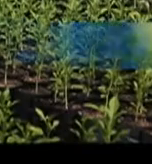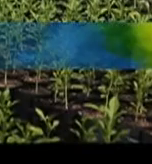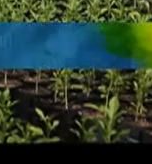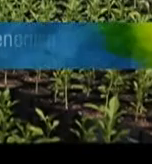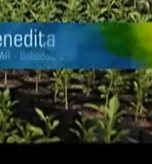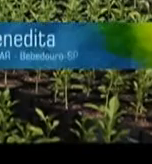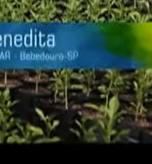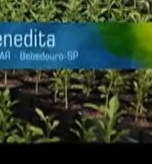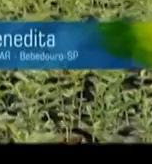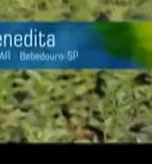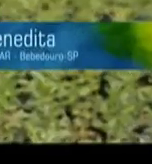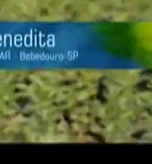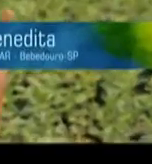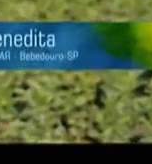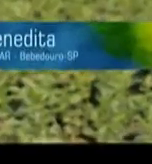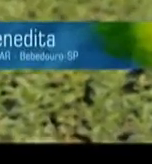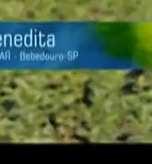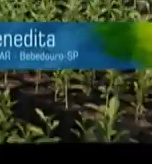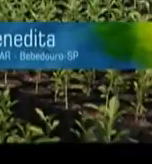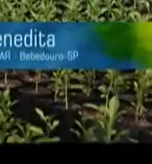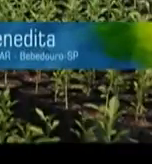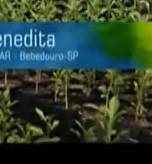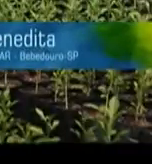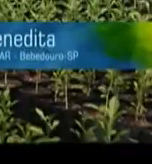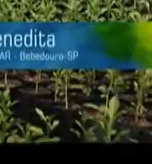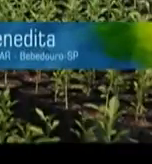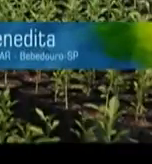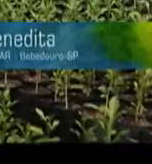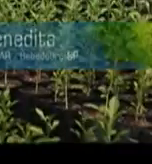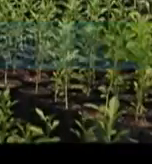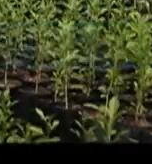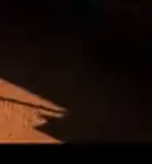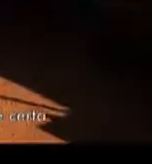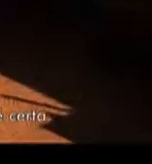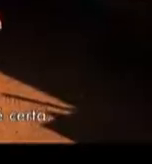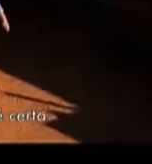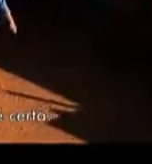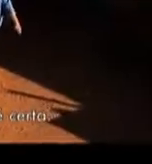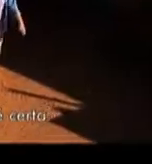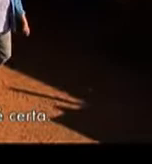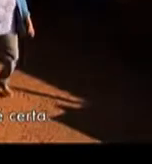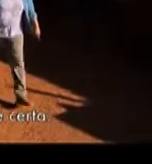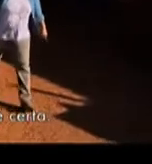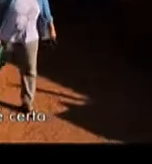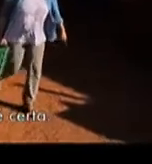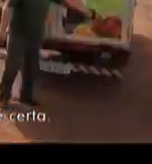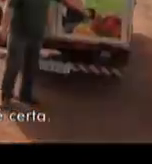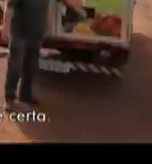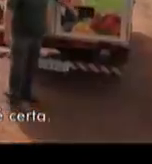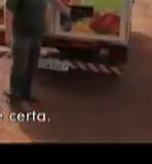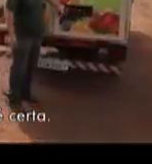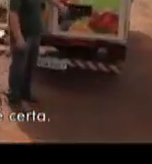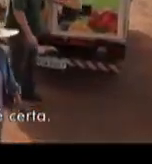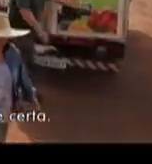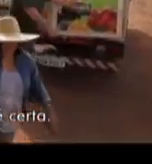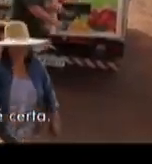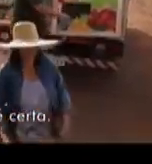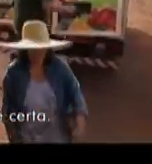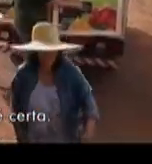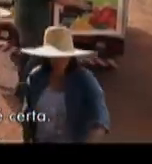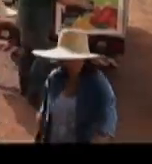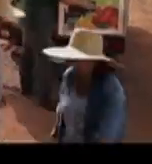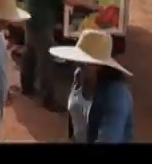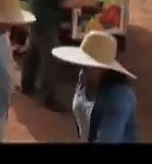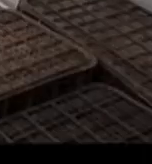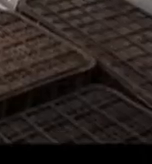Antes da cooperativa, a gente produzia, só não sabia onde você ia entregar. Com a cooperativa, não, a gente já sabe que é